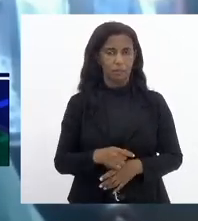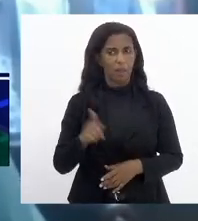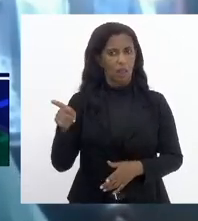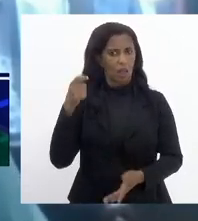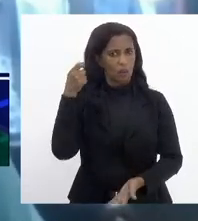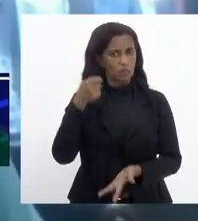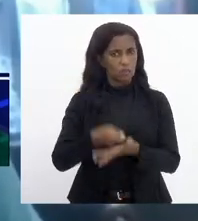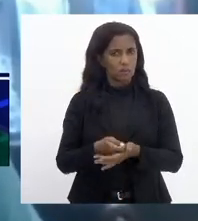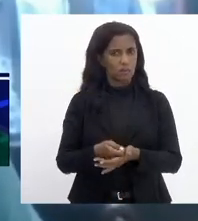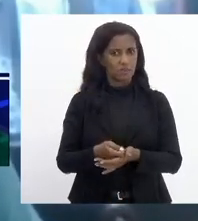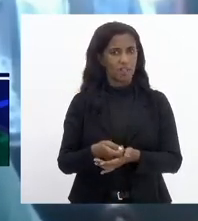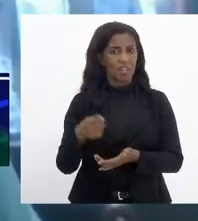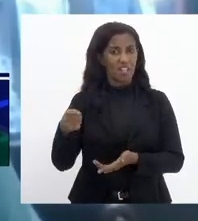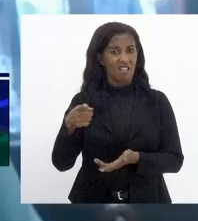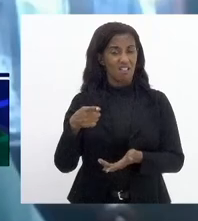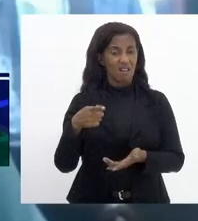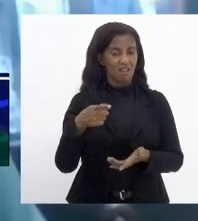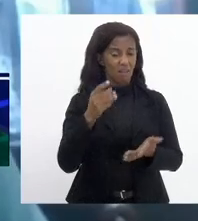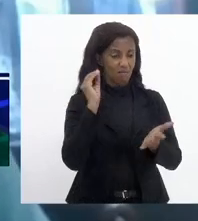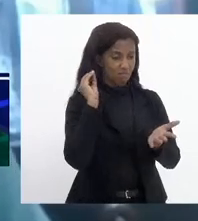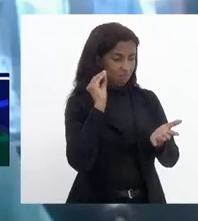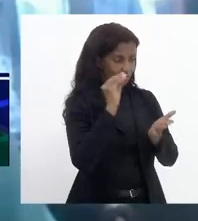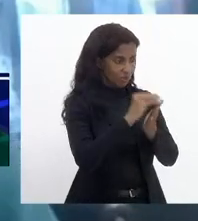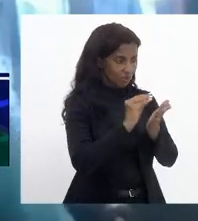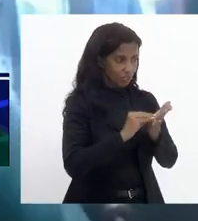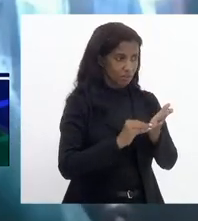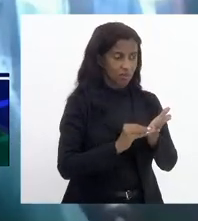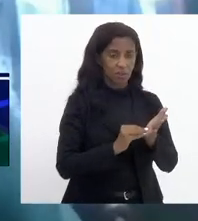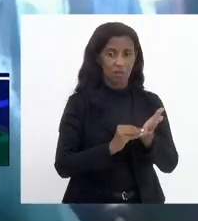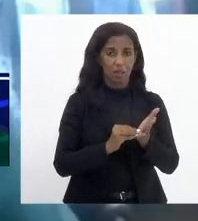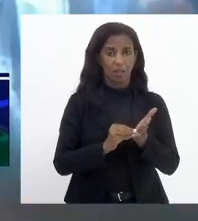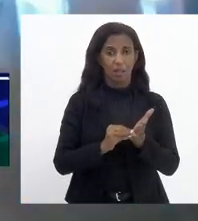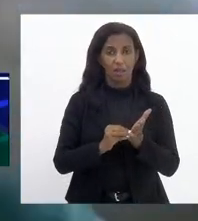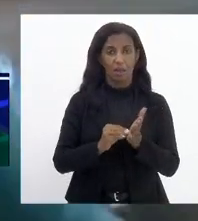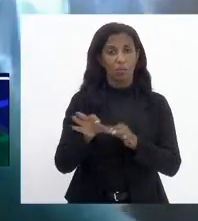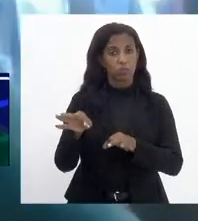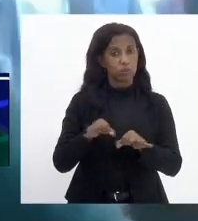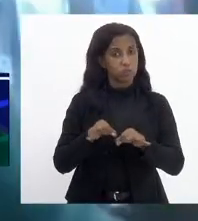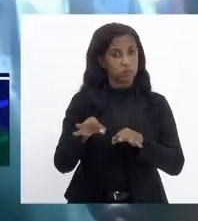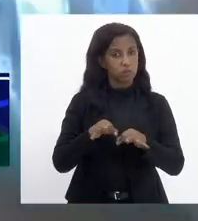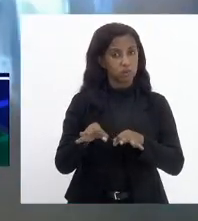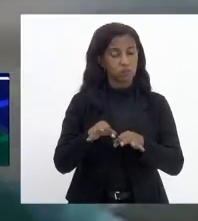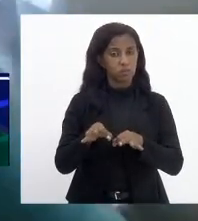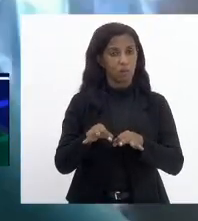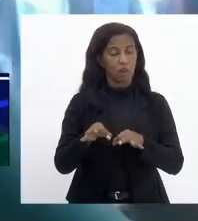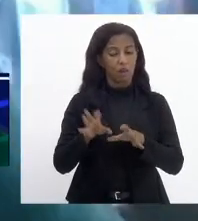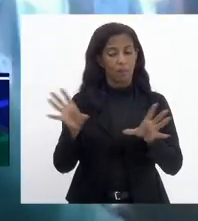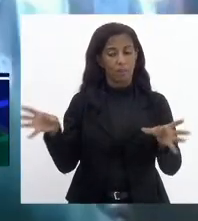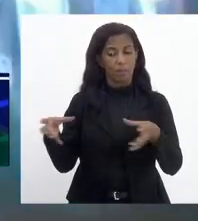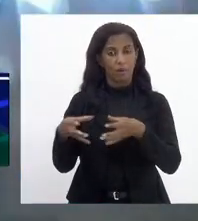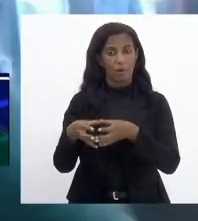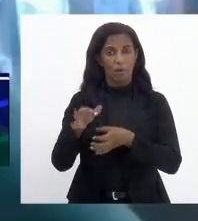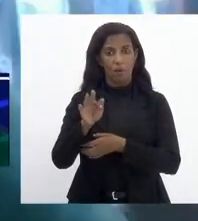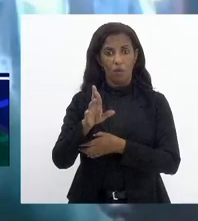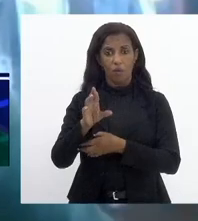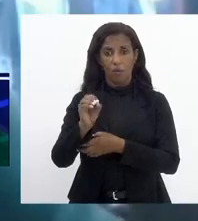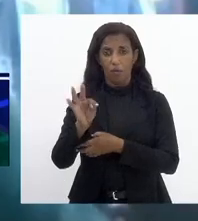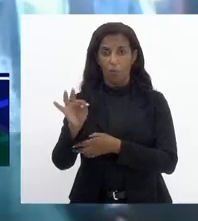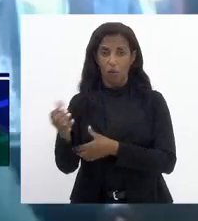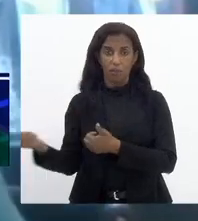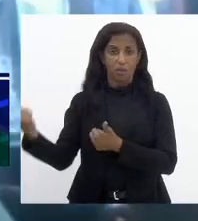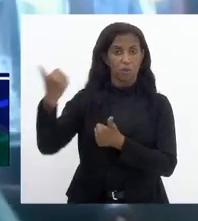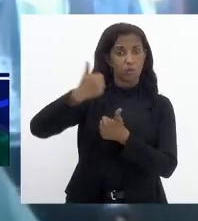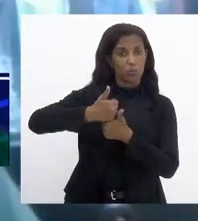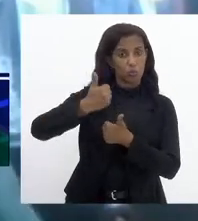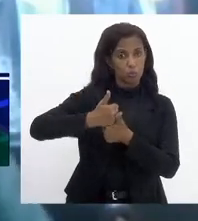duro, ele estabelece medidas para a frota ser